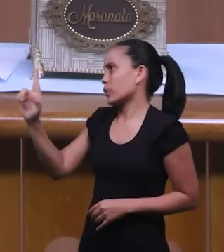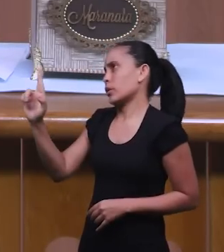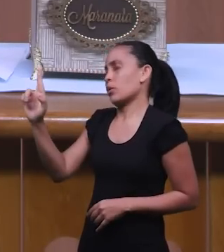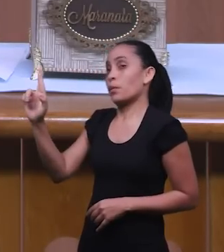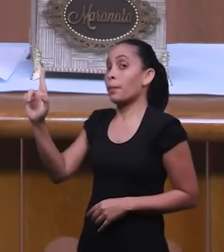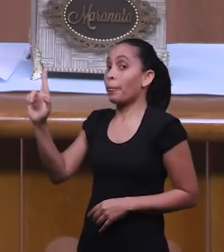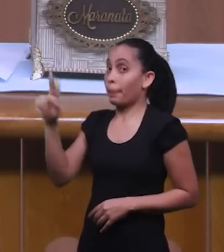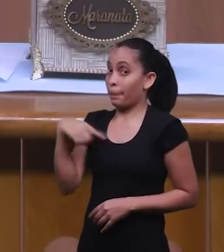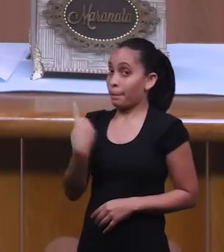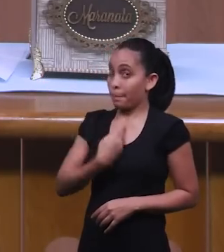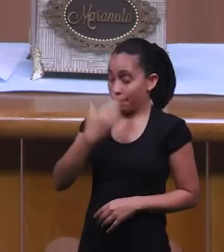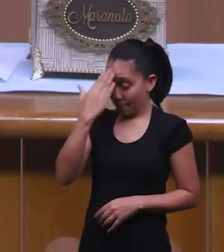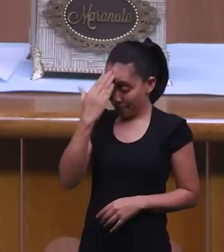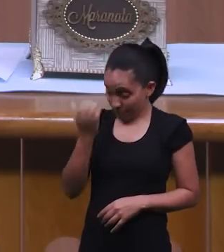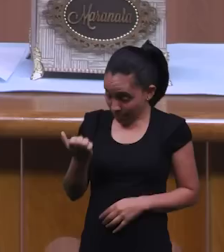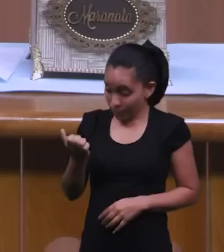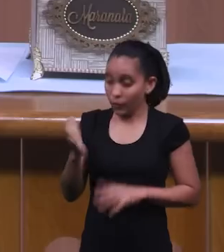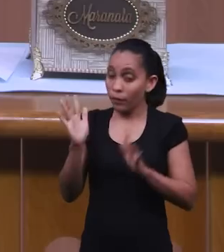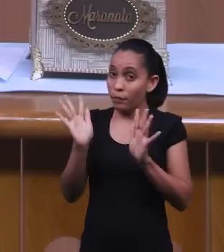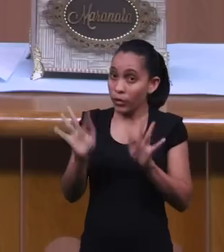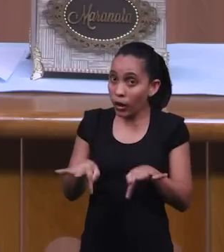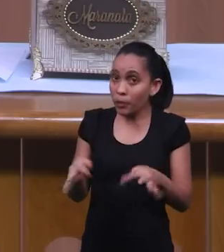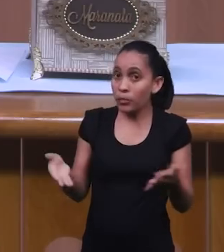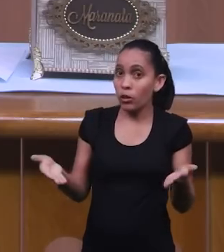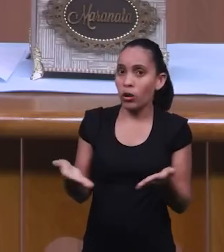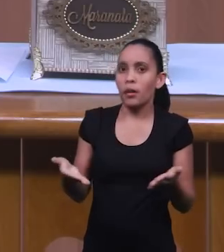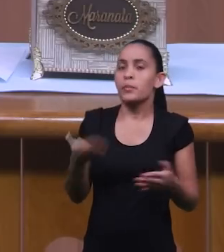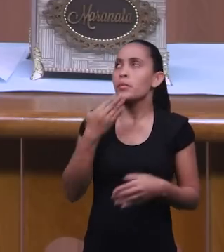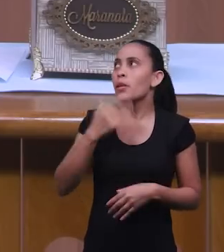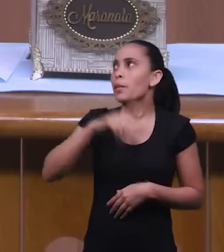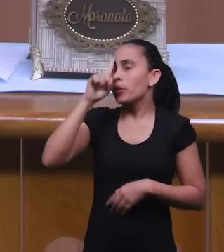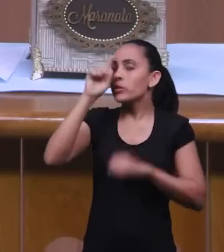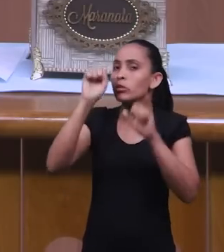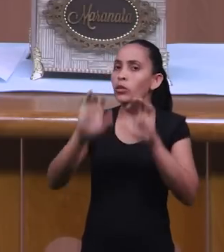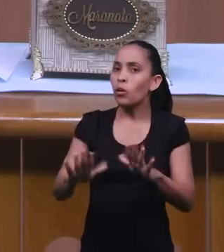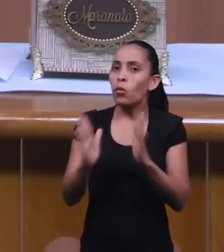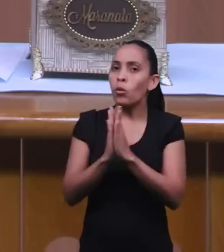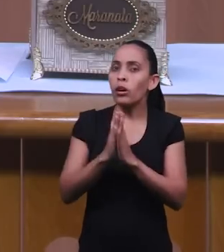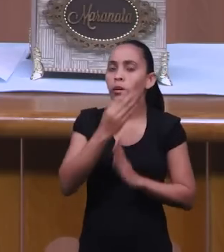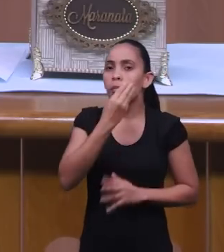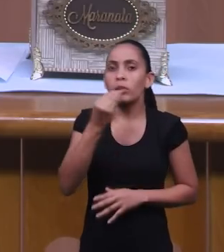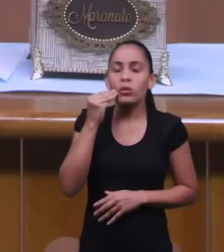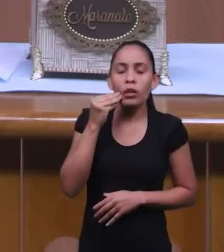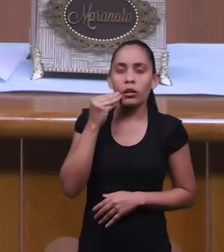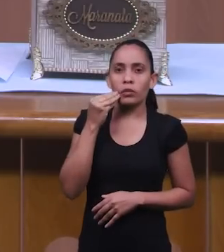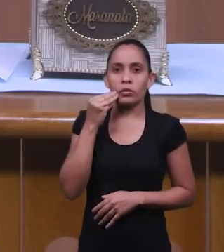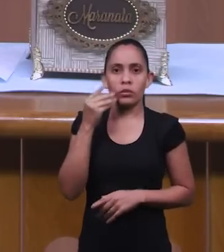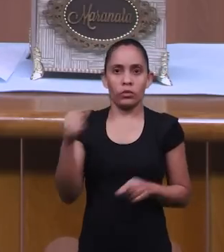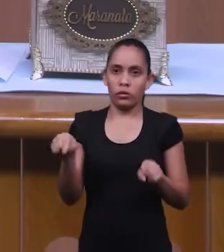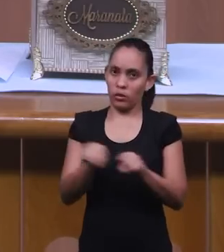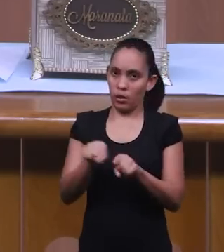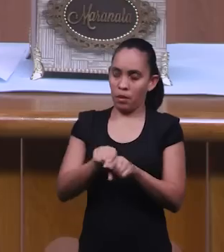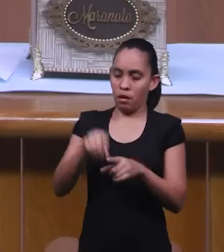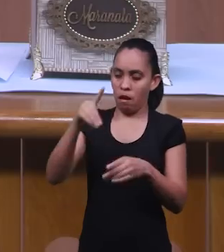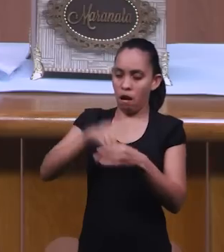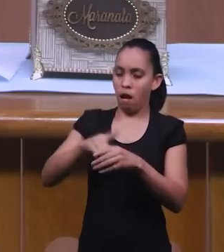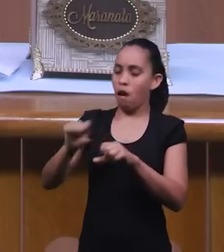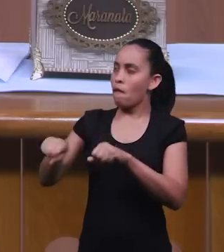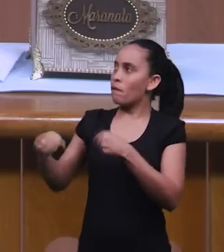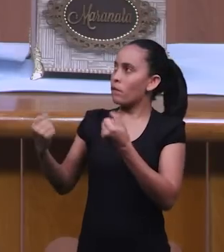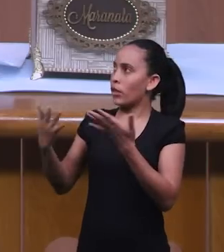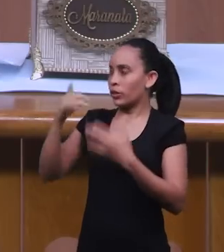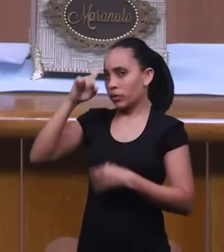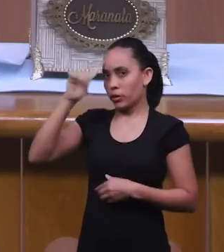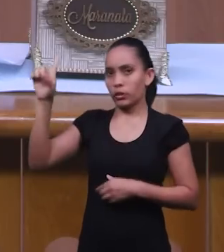que, findando a palavra, recebemos bênçãos orando, madrugando, jejuando e também